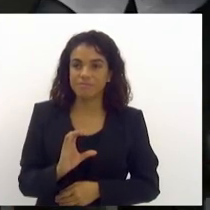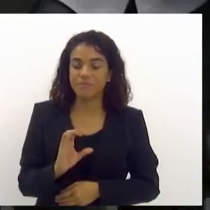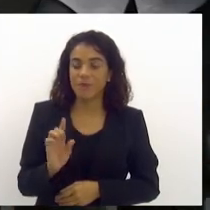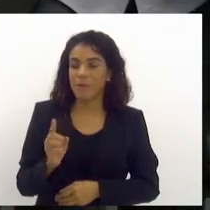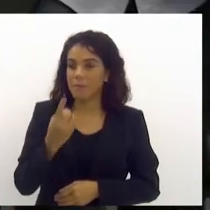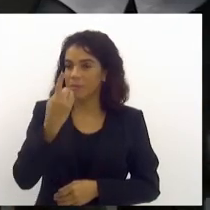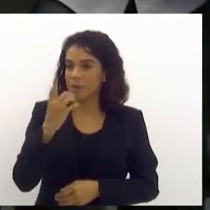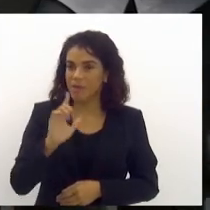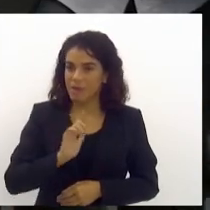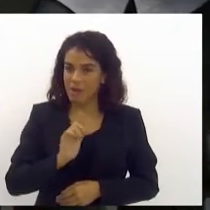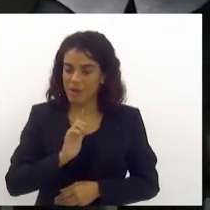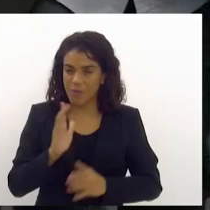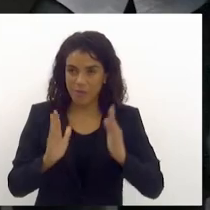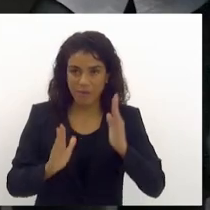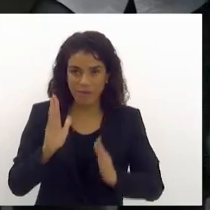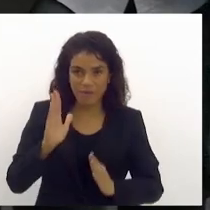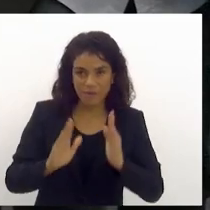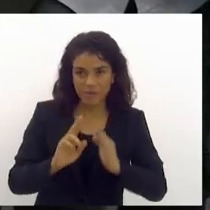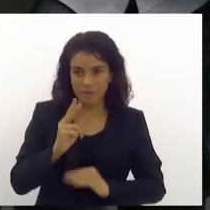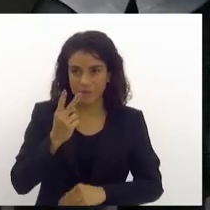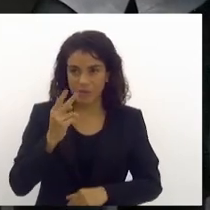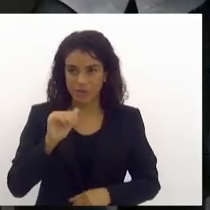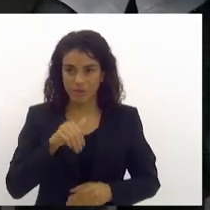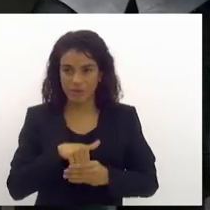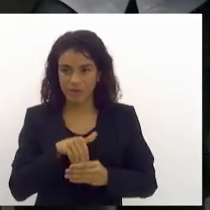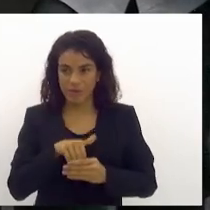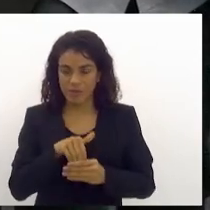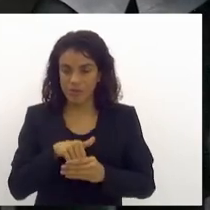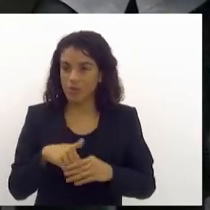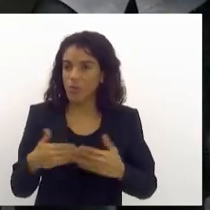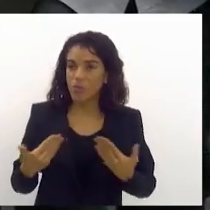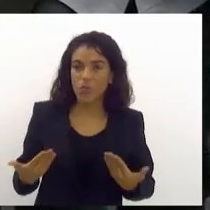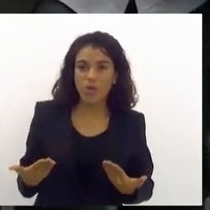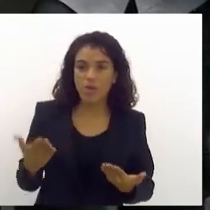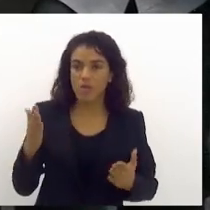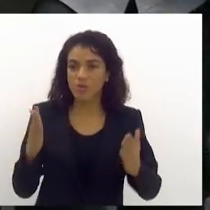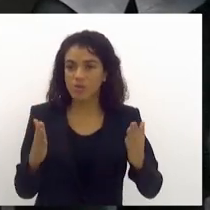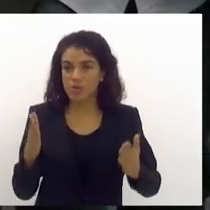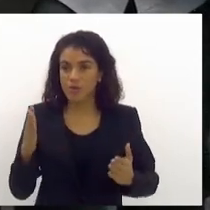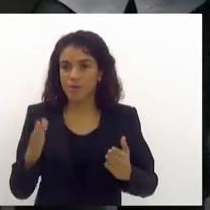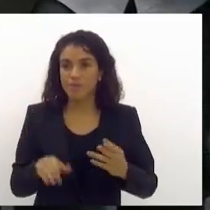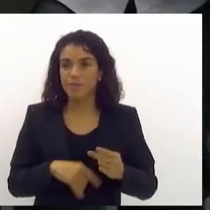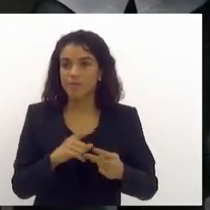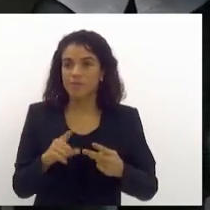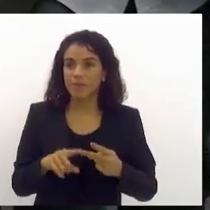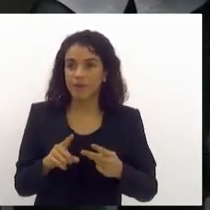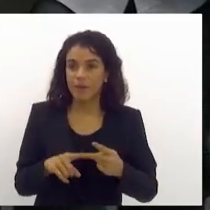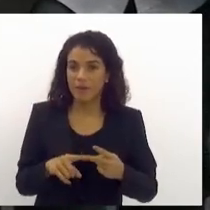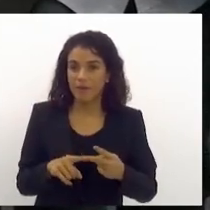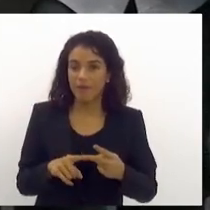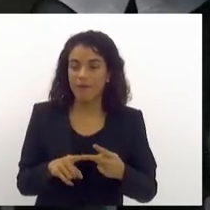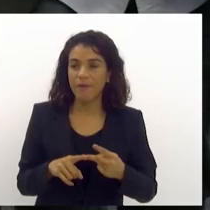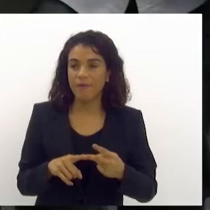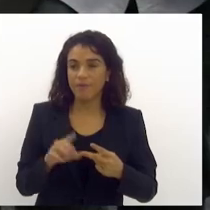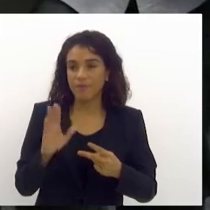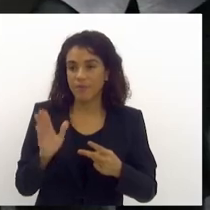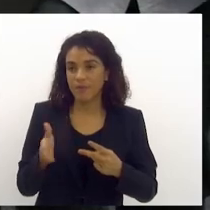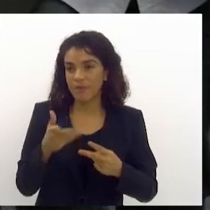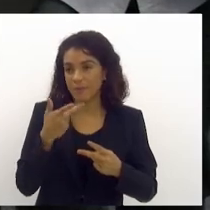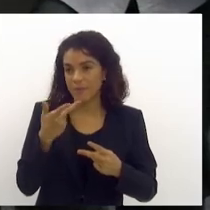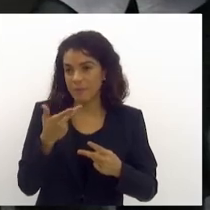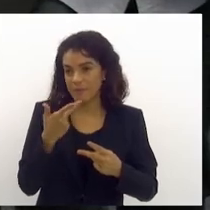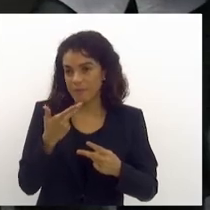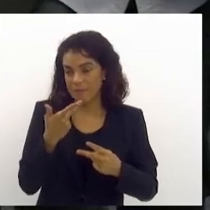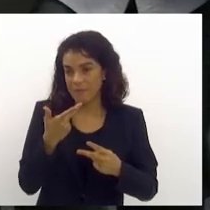Primeiro, você já tem uma previsão da segunda votação, quando será? E a outra, já que você está falando a de pagamento... A